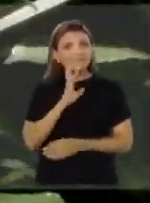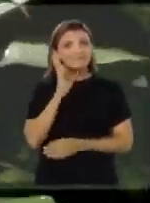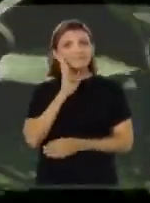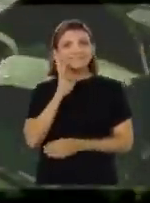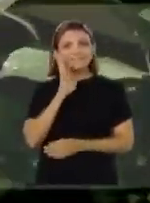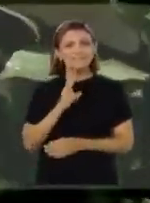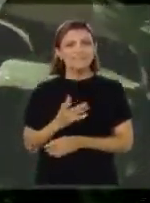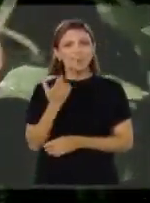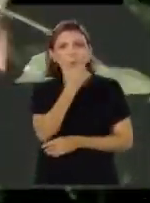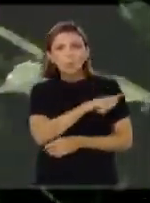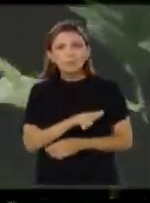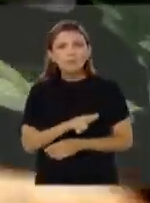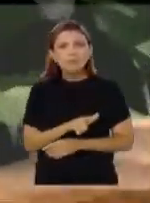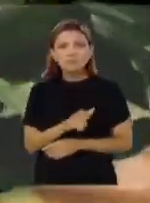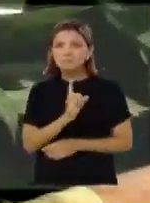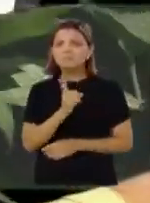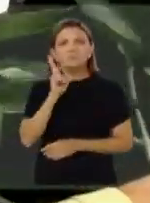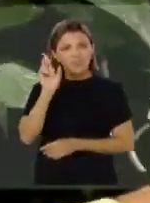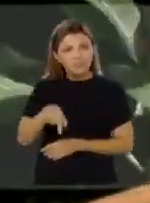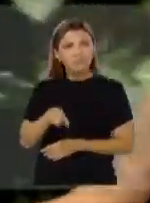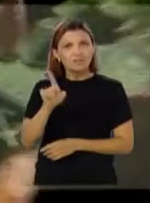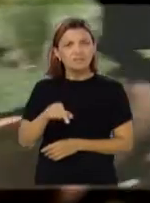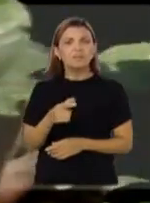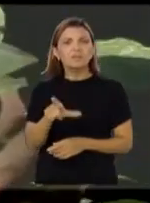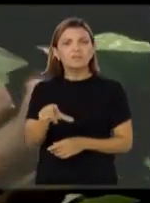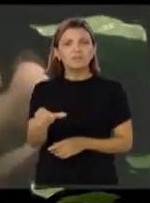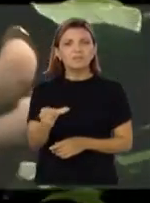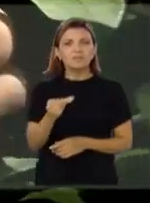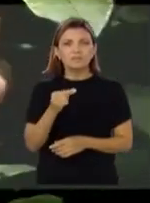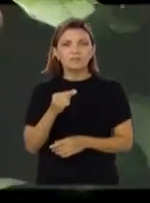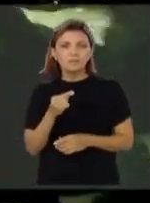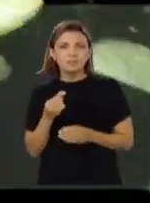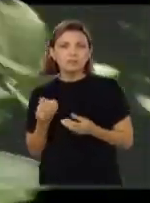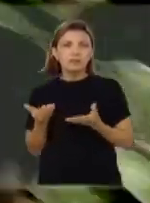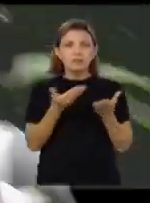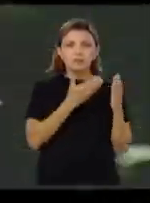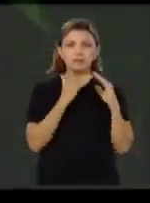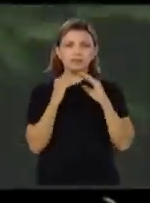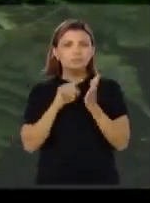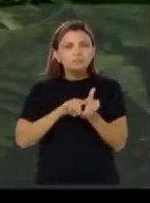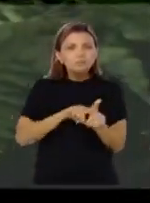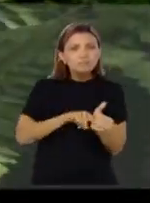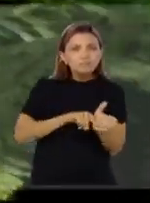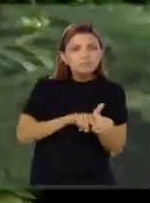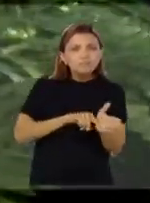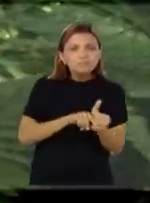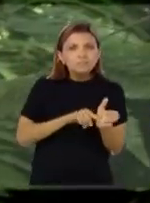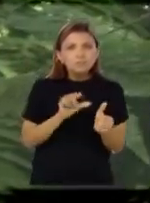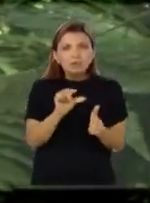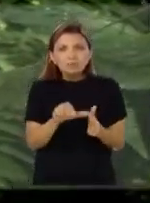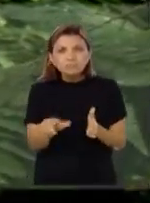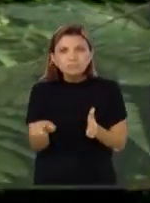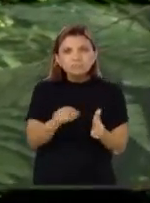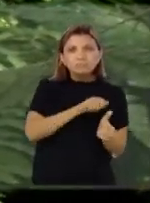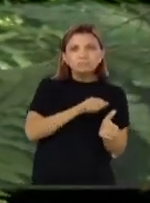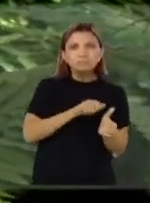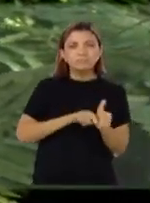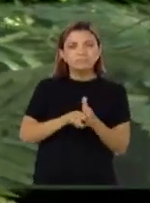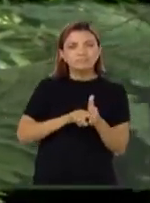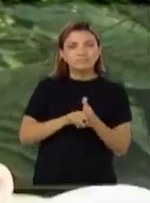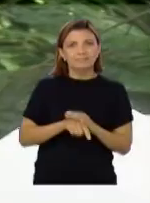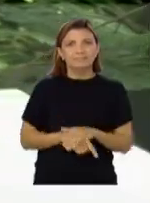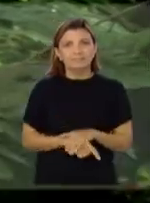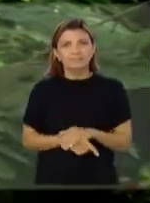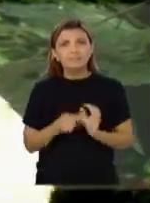Ah é ela mesmo não pode ser outra vou levar um pedaço pra minha pesquisa